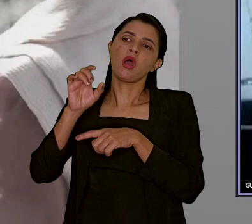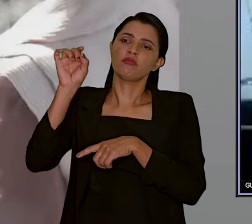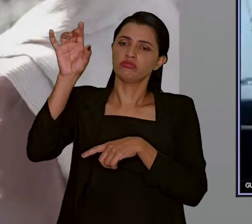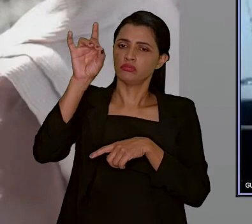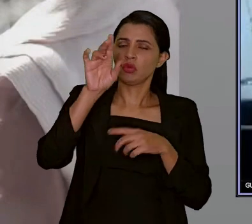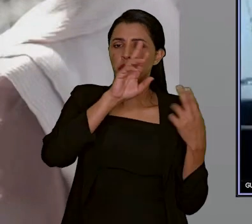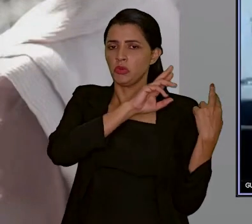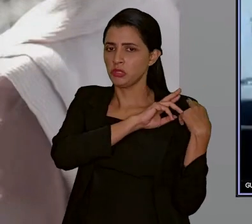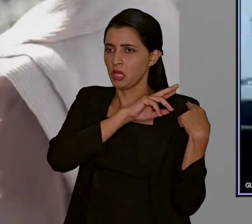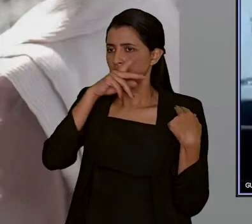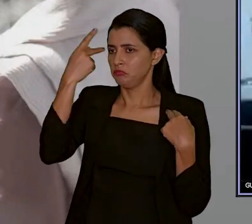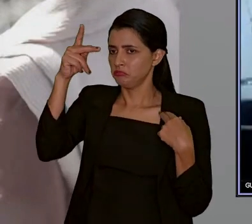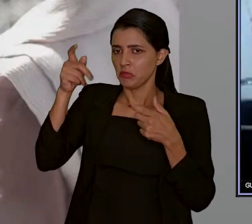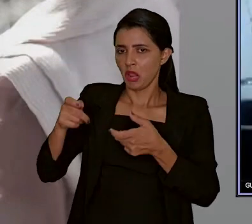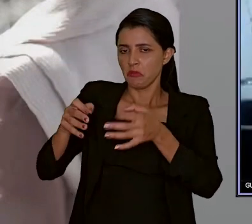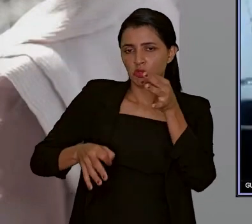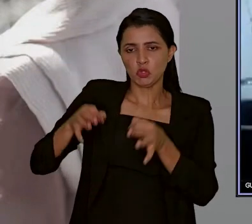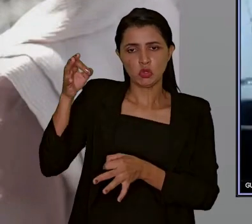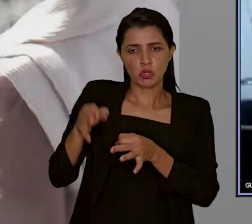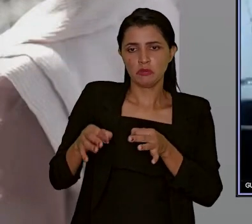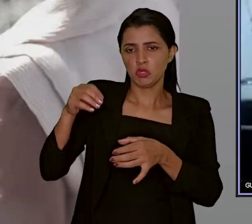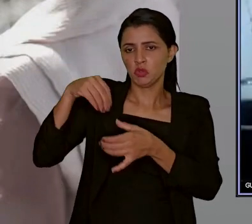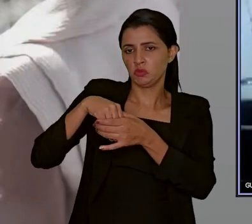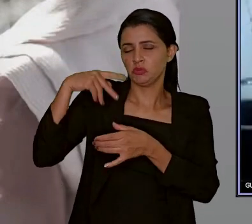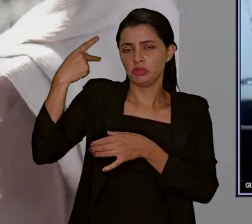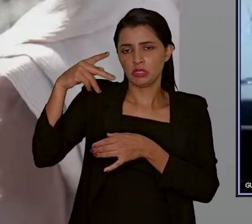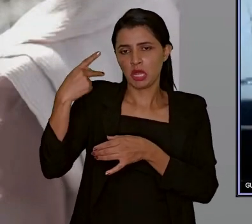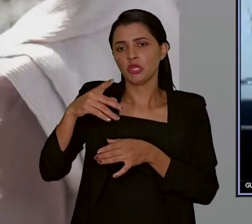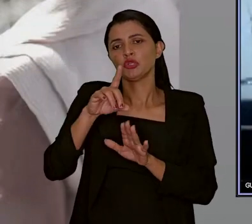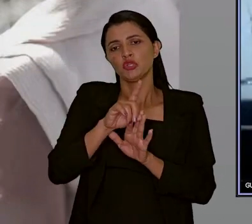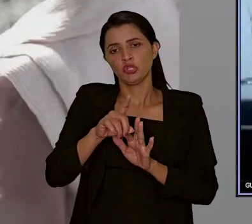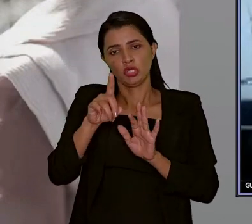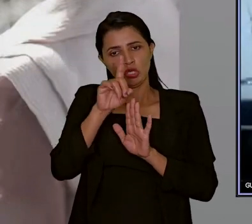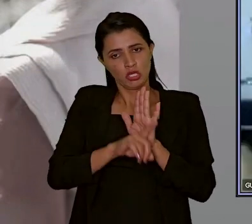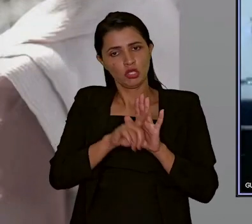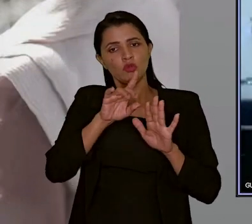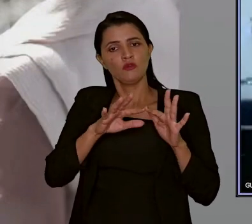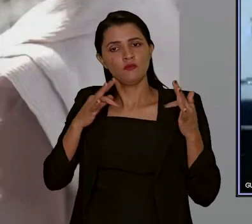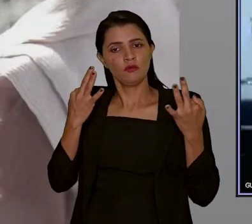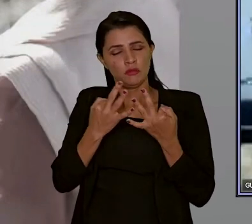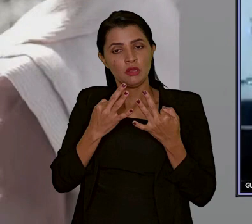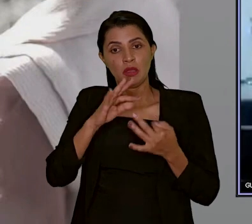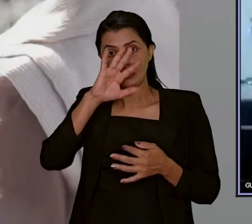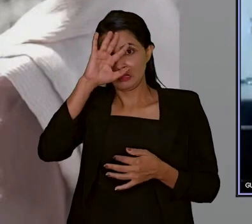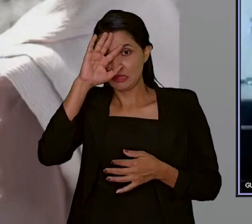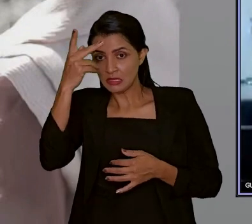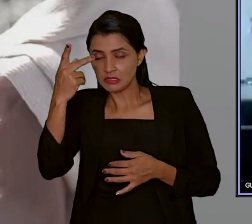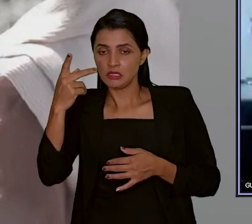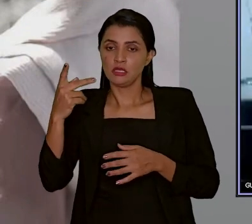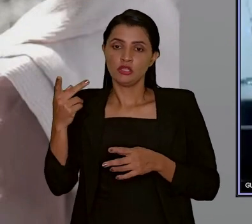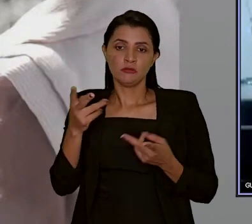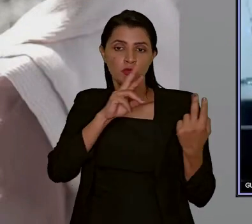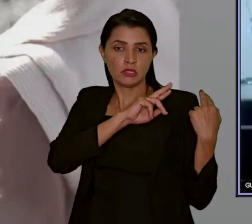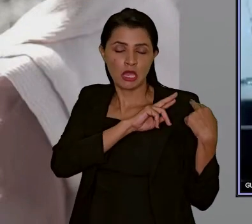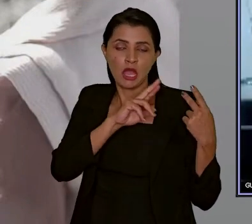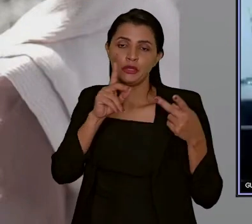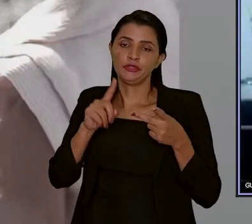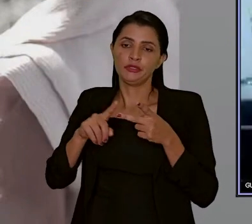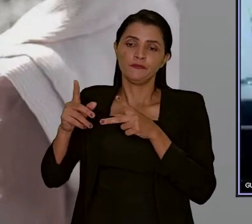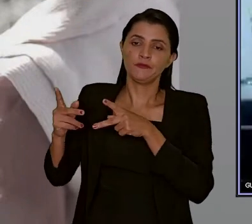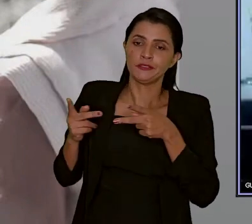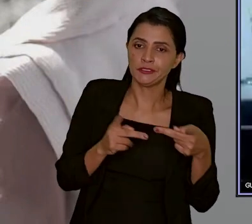as ações fundadas em questões de direito de família, né? Quem decide guarda, quem decide visita no